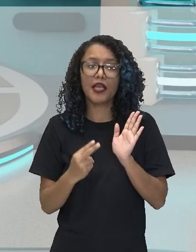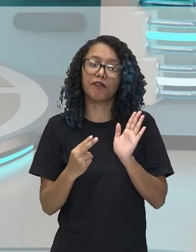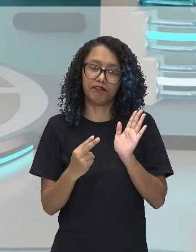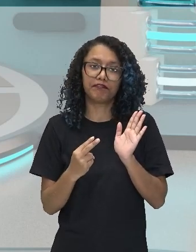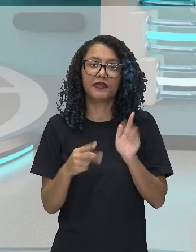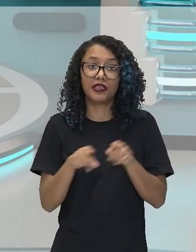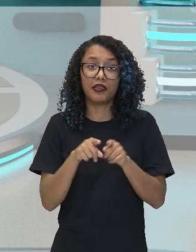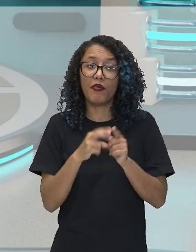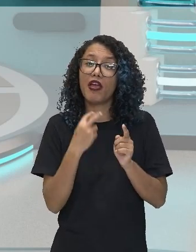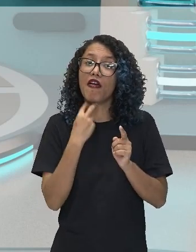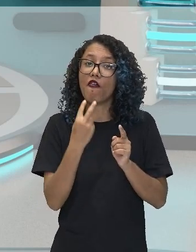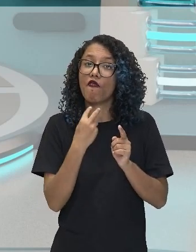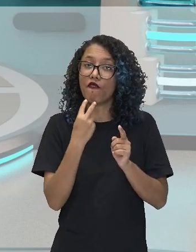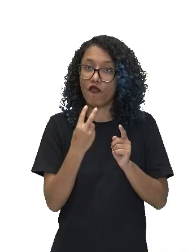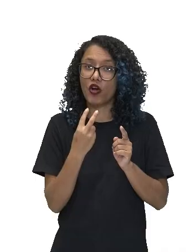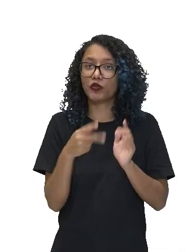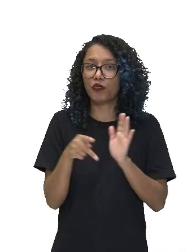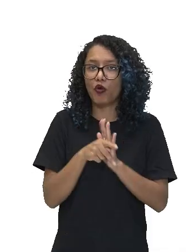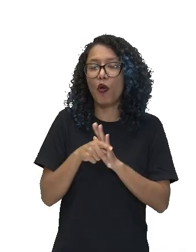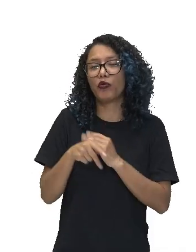vozes nativas. Vamos lá?